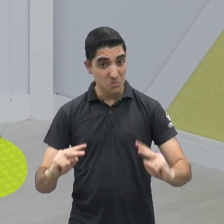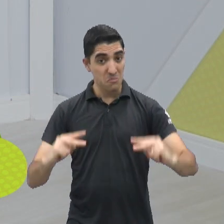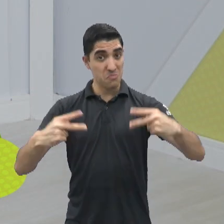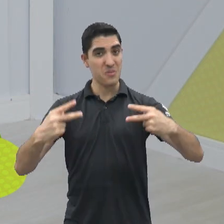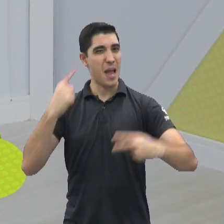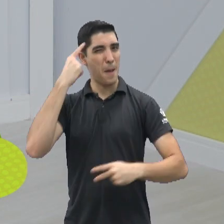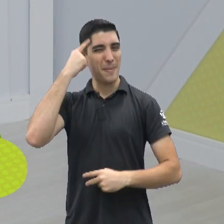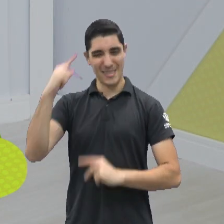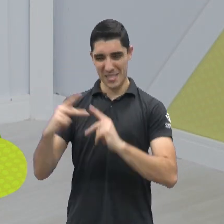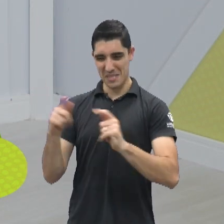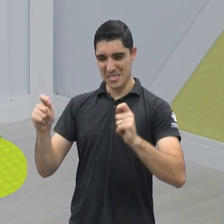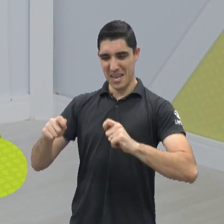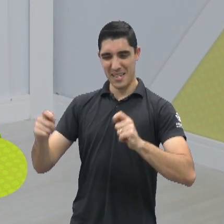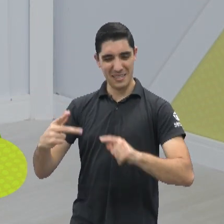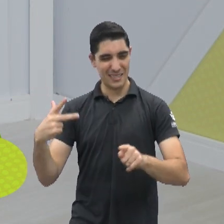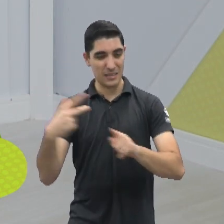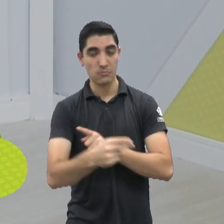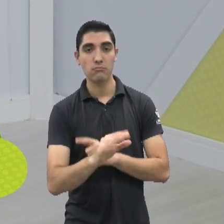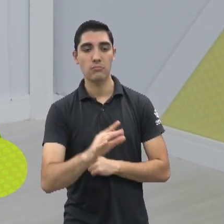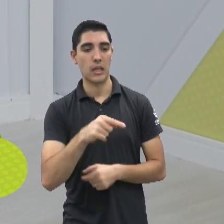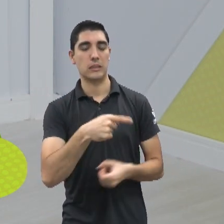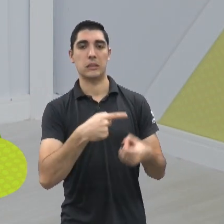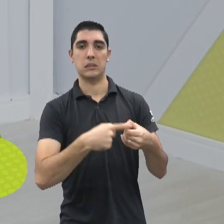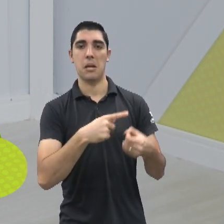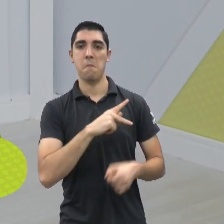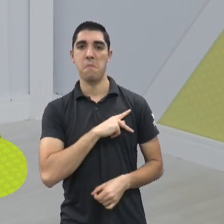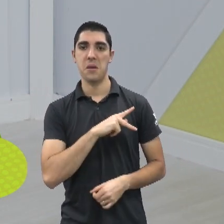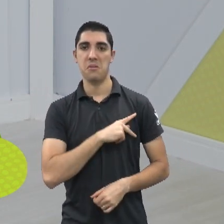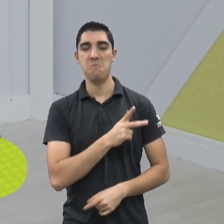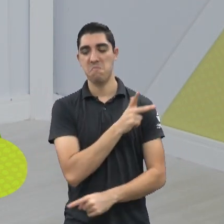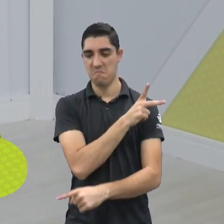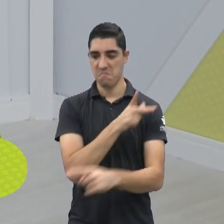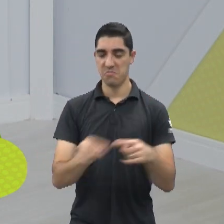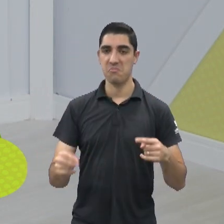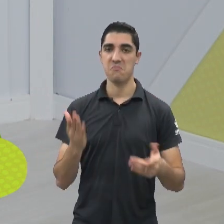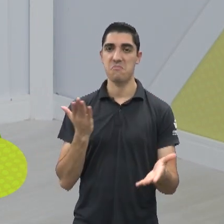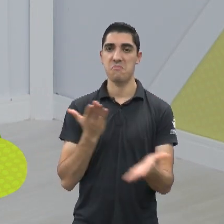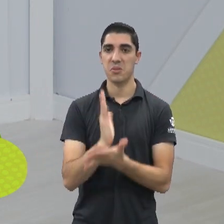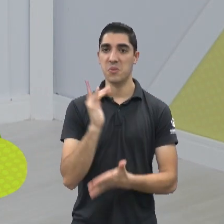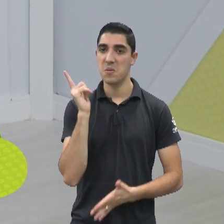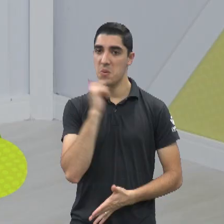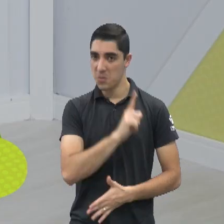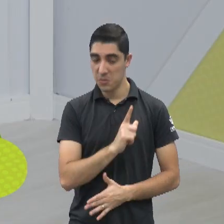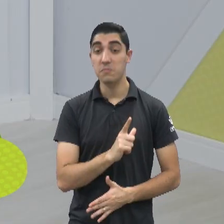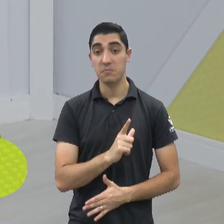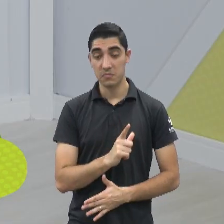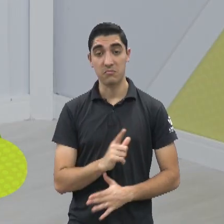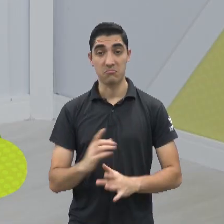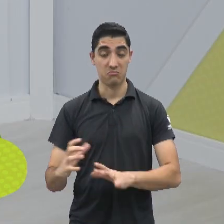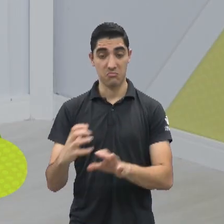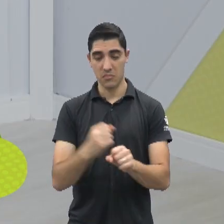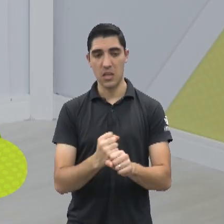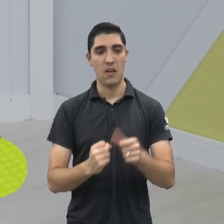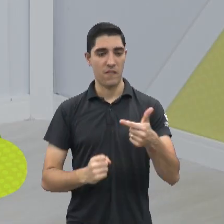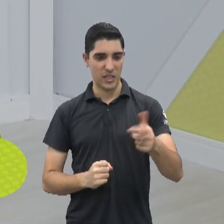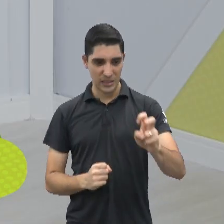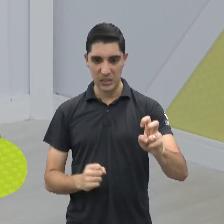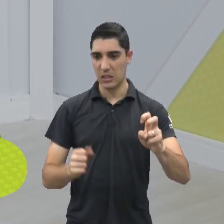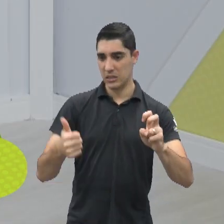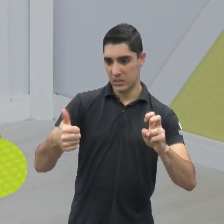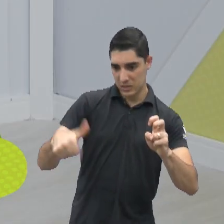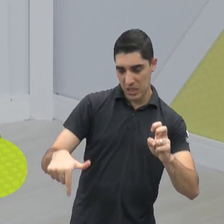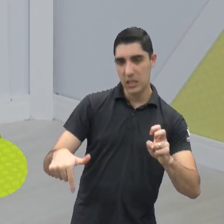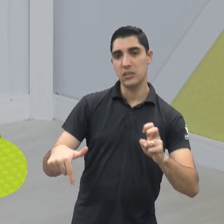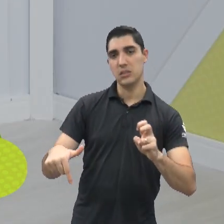dizer, né, mas o Pinda acabou se saindo melhor. O São José que até jogou melhor, fez 25-17, 25-18 no jogo